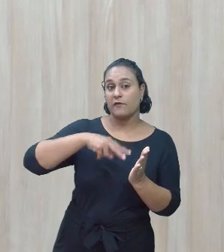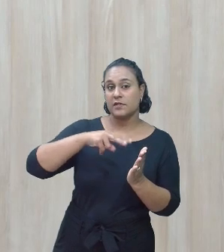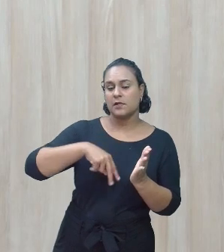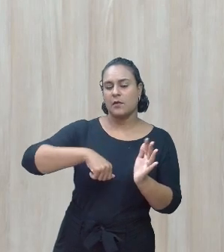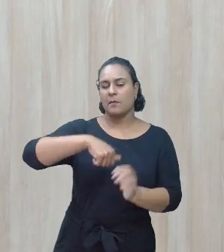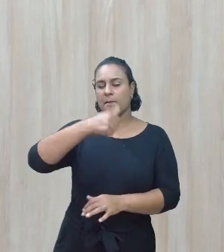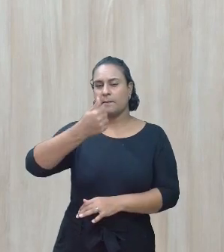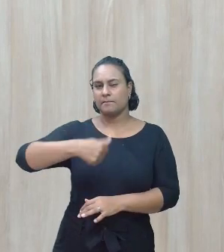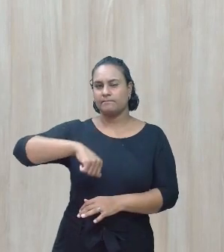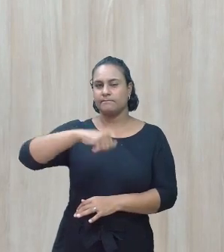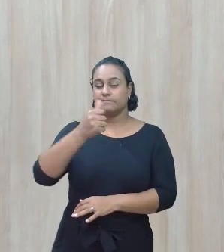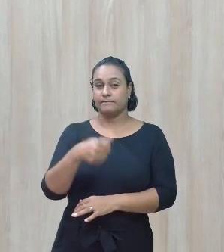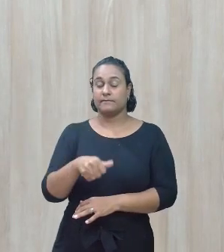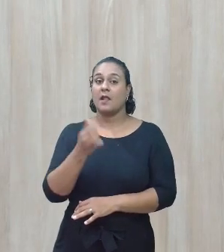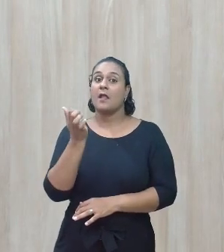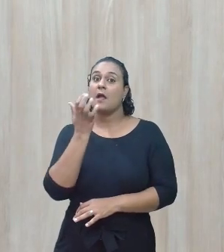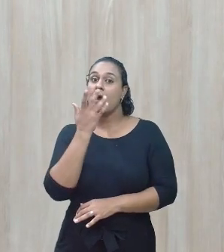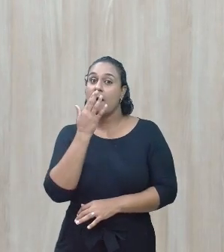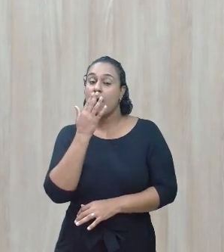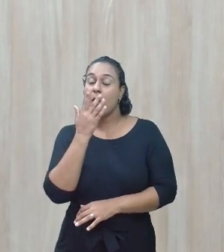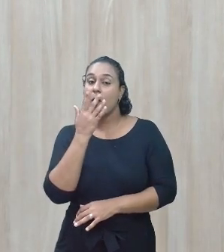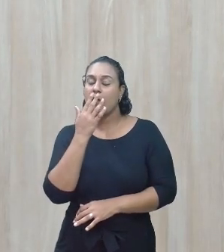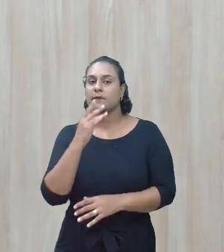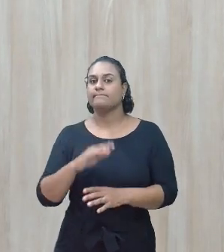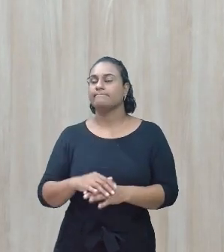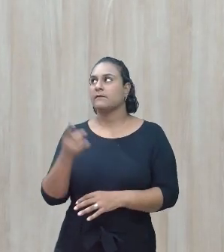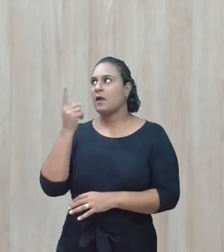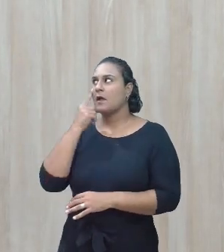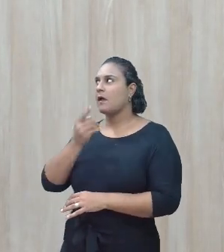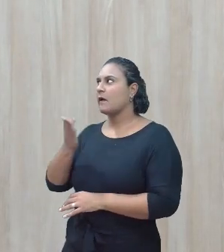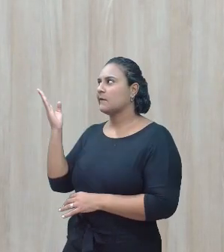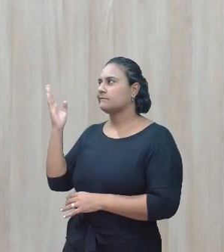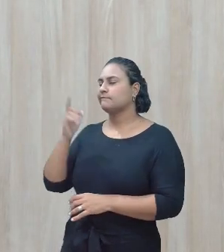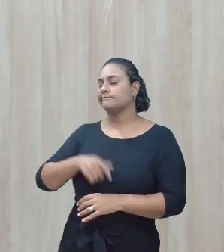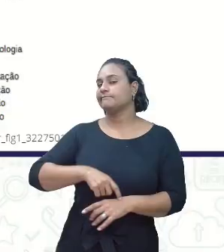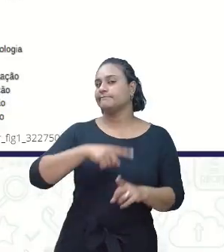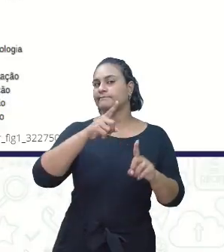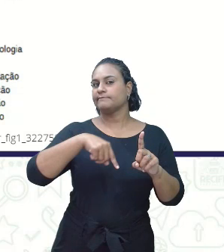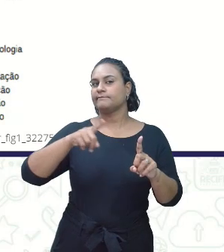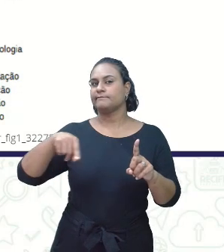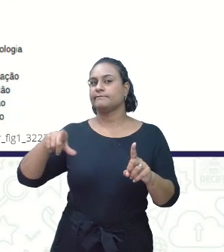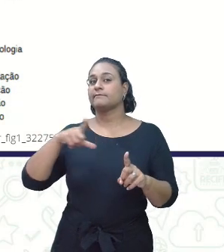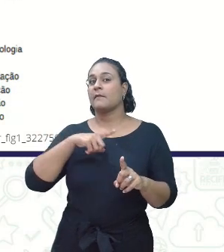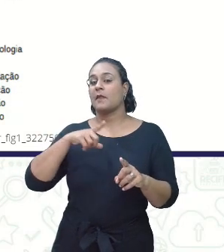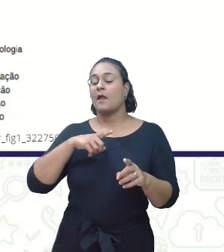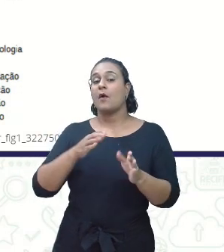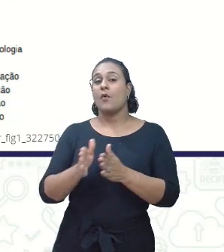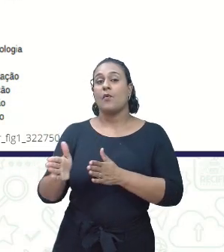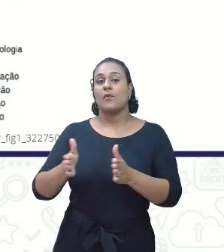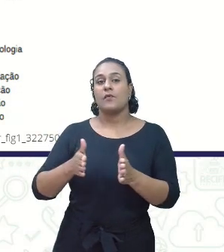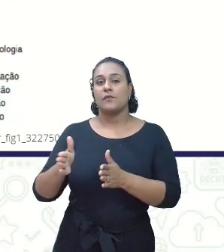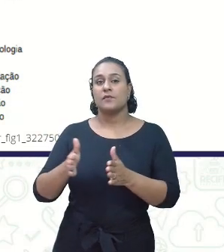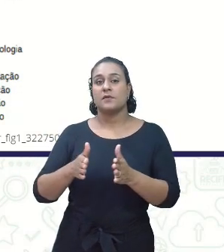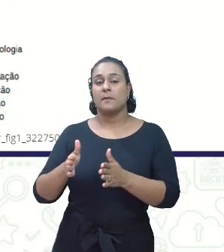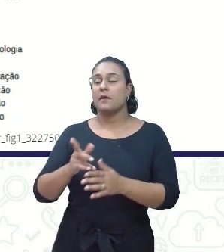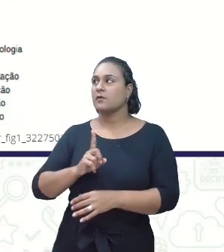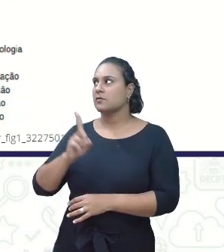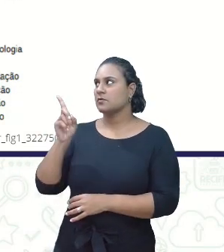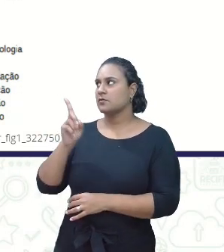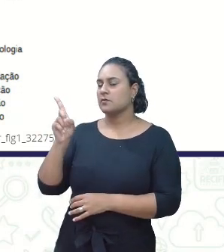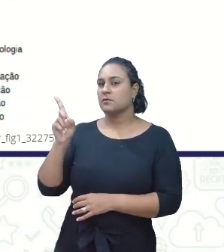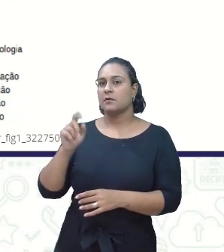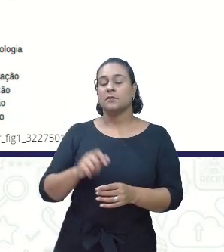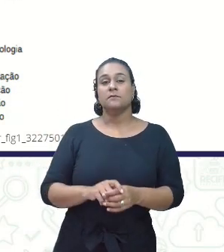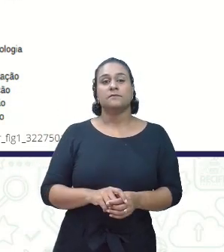cores vão começar a aparecer. Veja que no gráfico ele coloca a ideia do semestre letivo na horizontal,